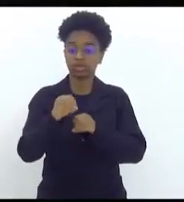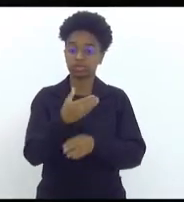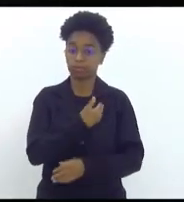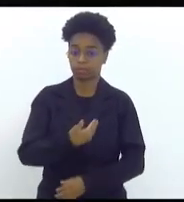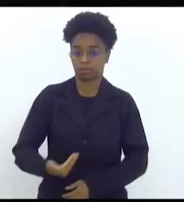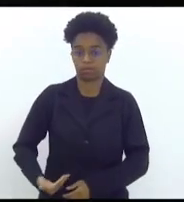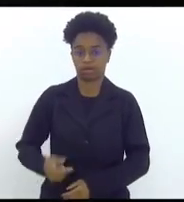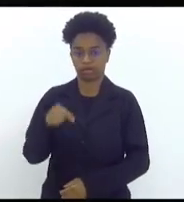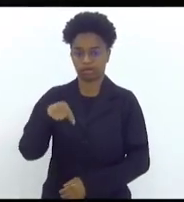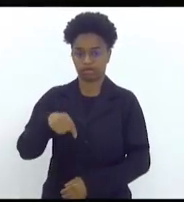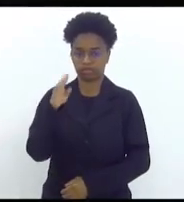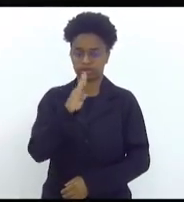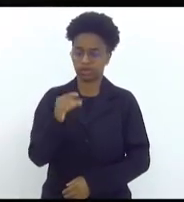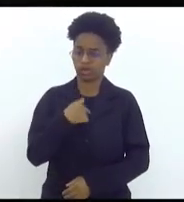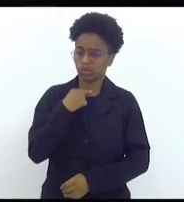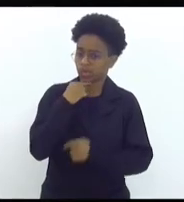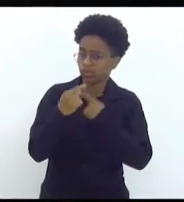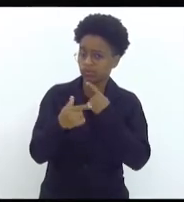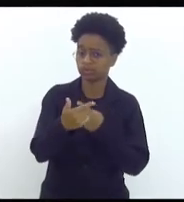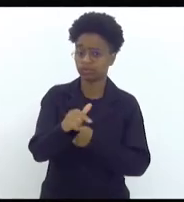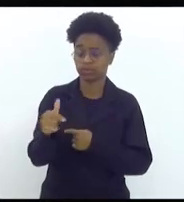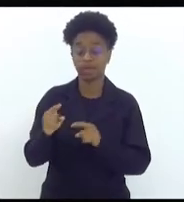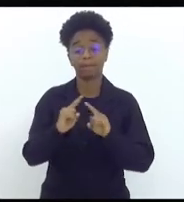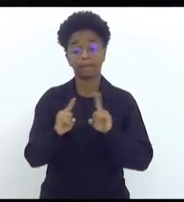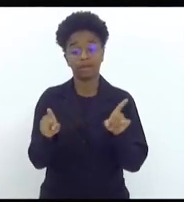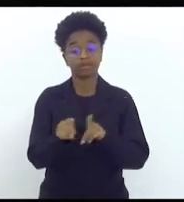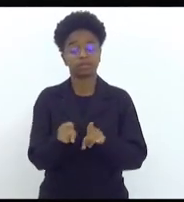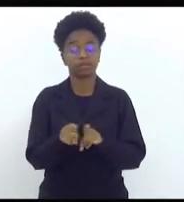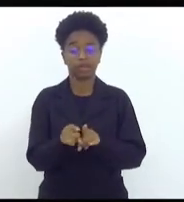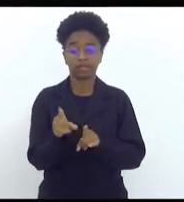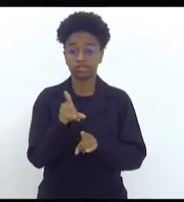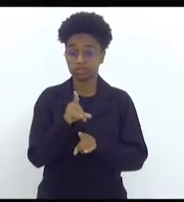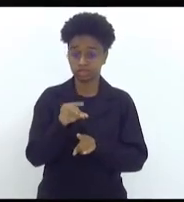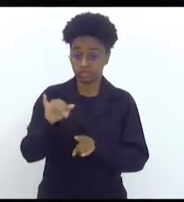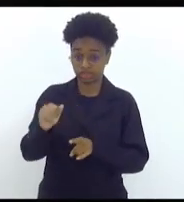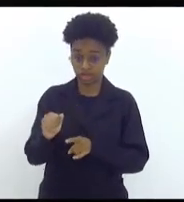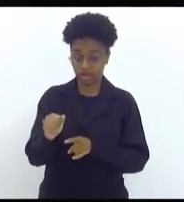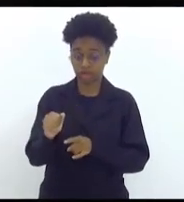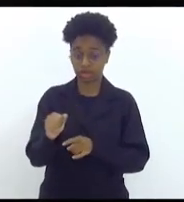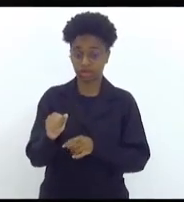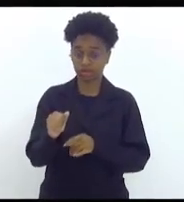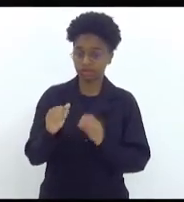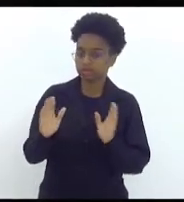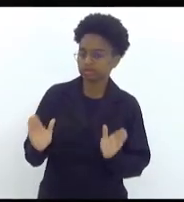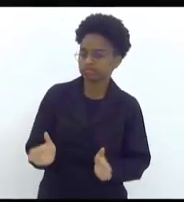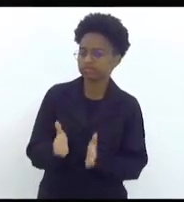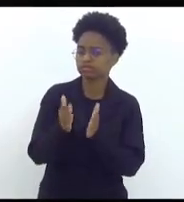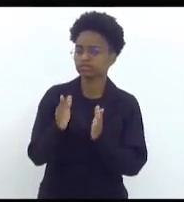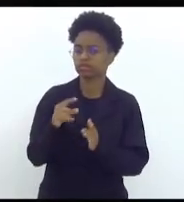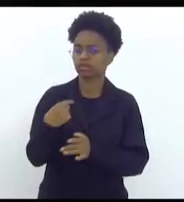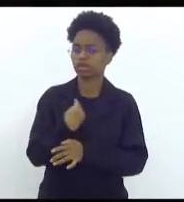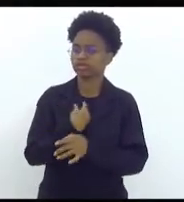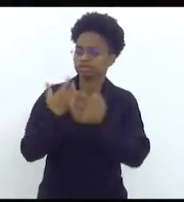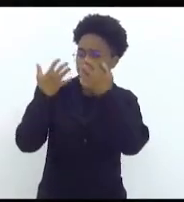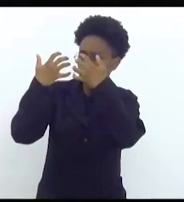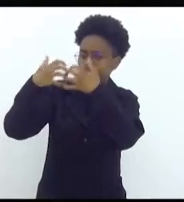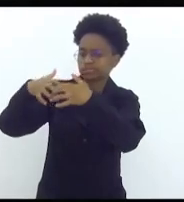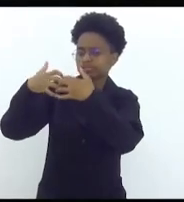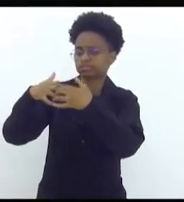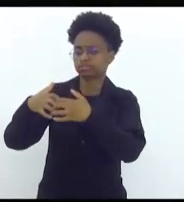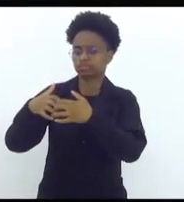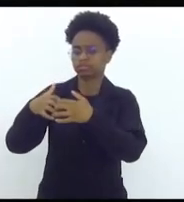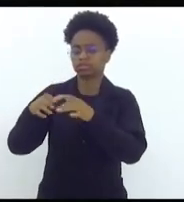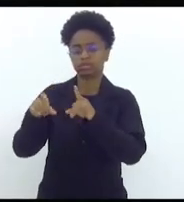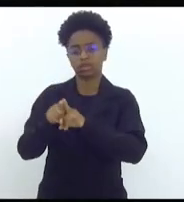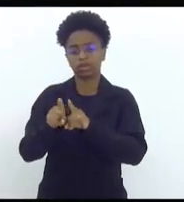não tenho nenhuma dúvida mas é um dia também que nos provoca nos chama Presidente A reflexão nos